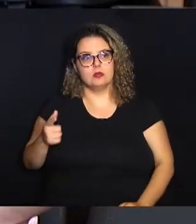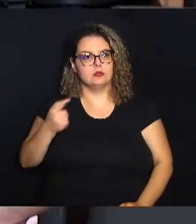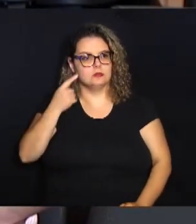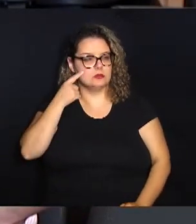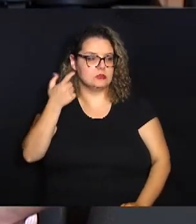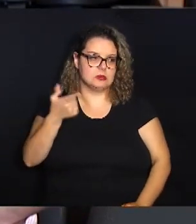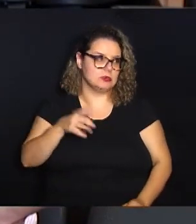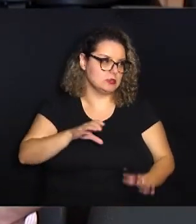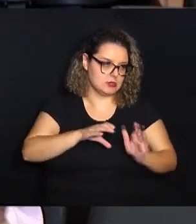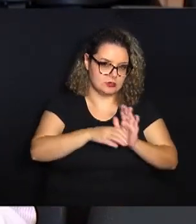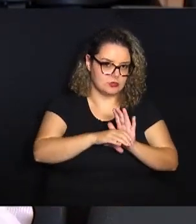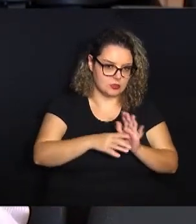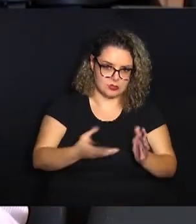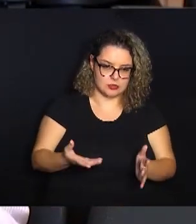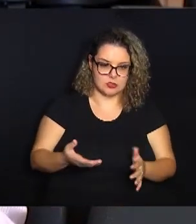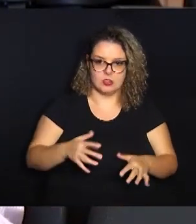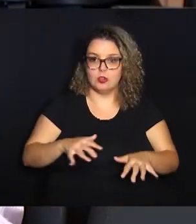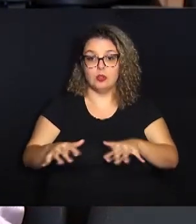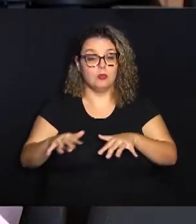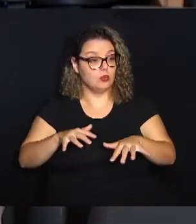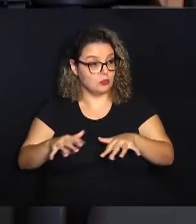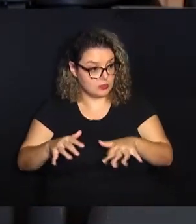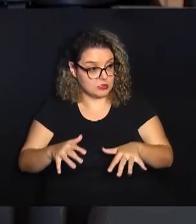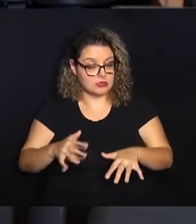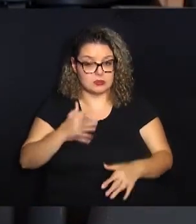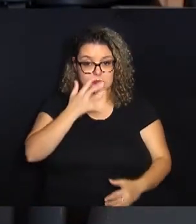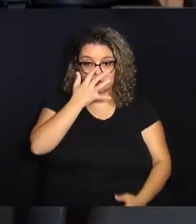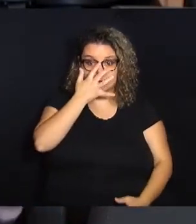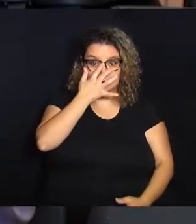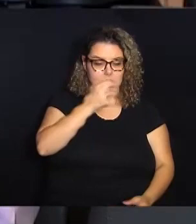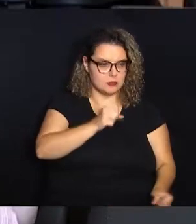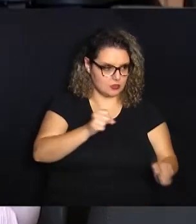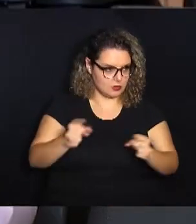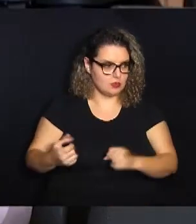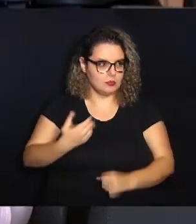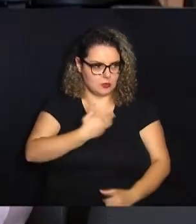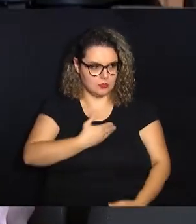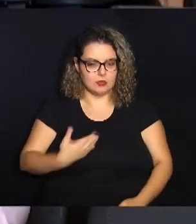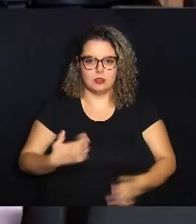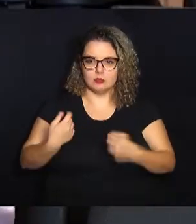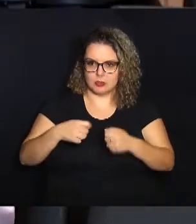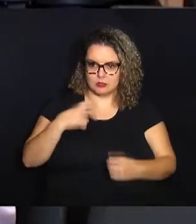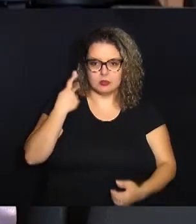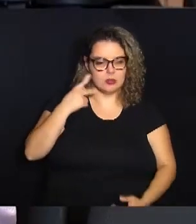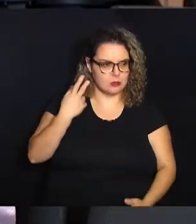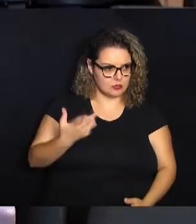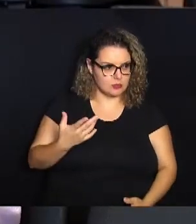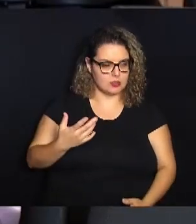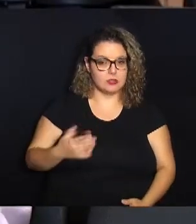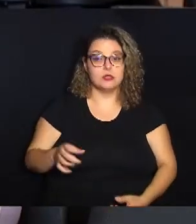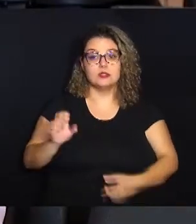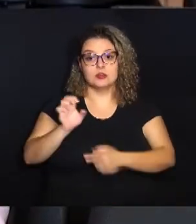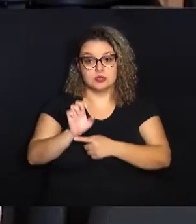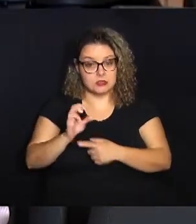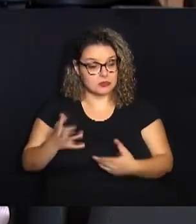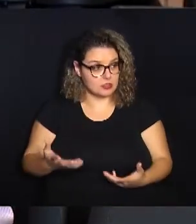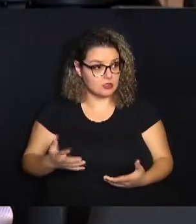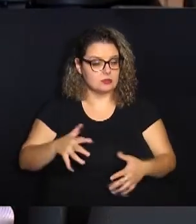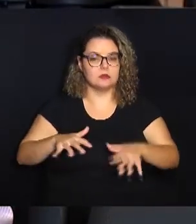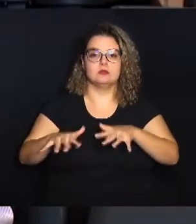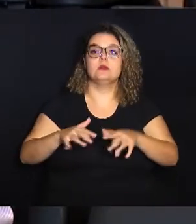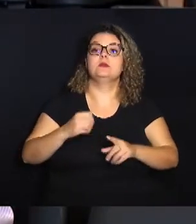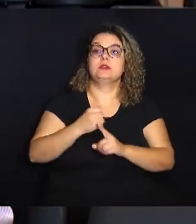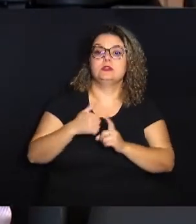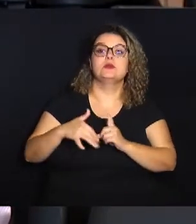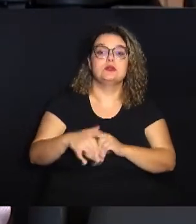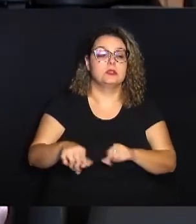conceito, ele mobiliza o poder público, porque nós precisamos de política de Estado, mas mobiliza a